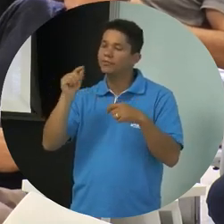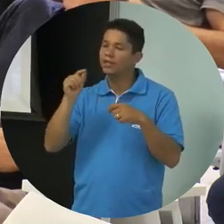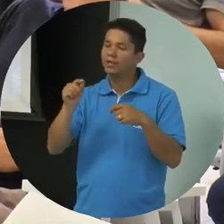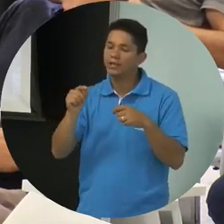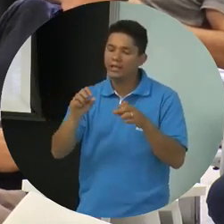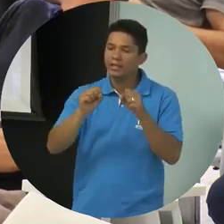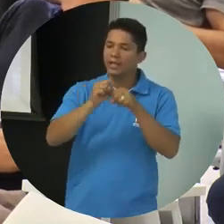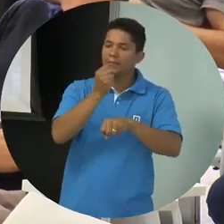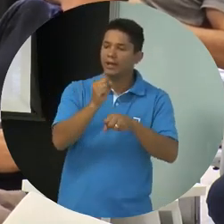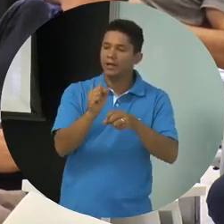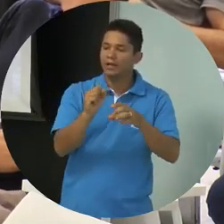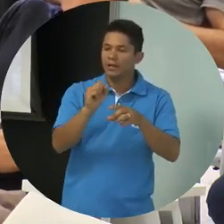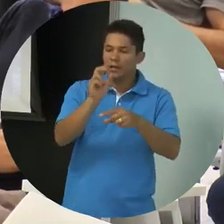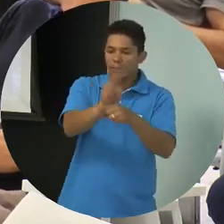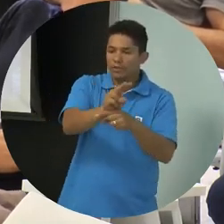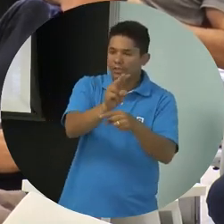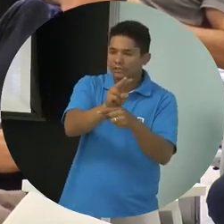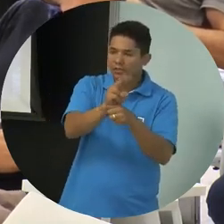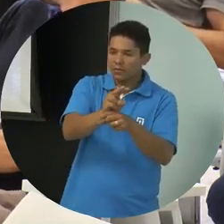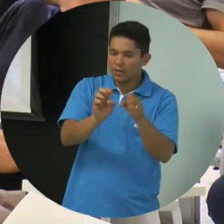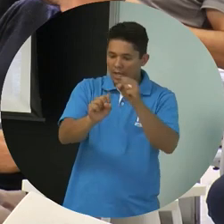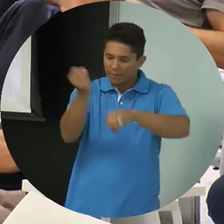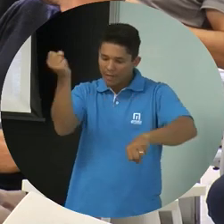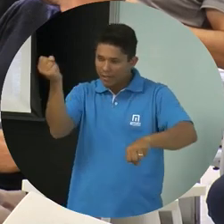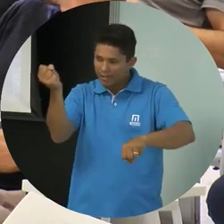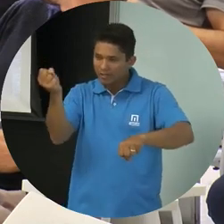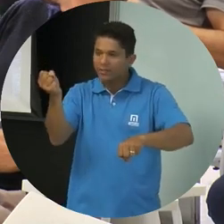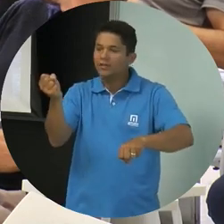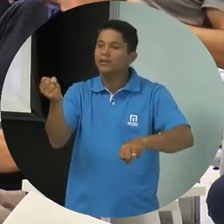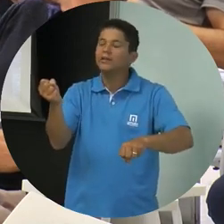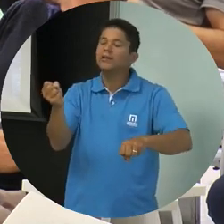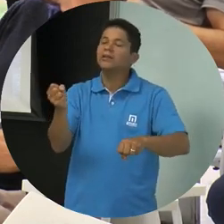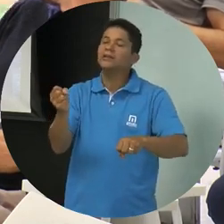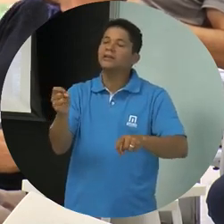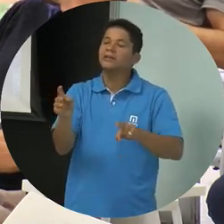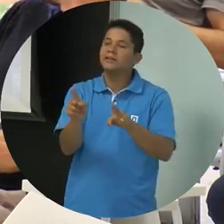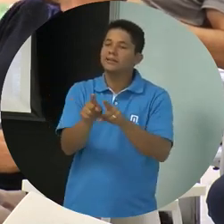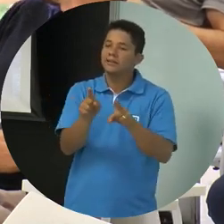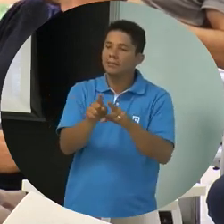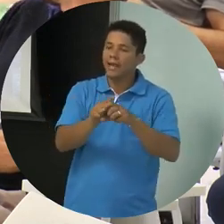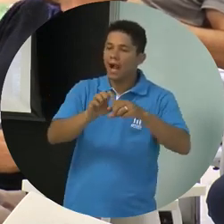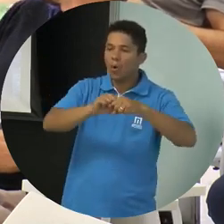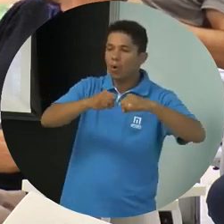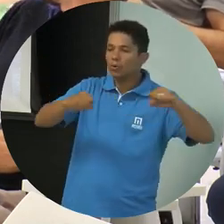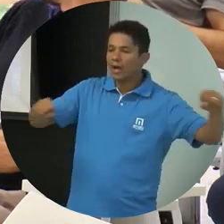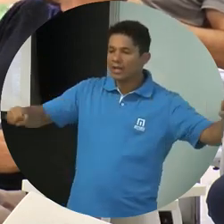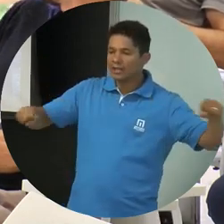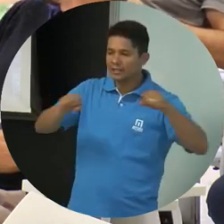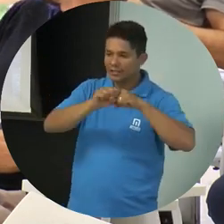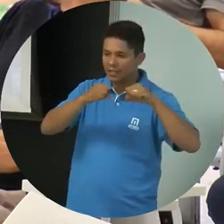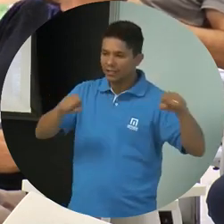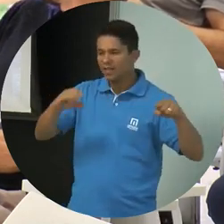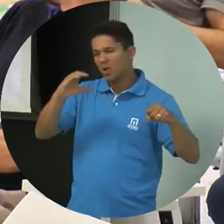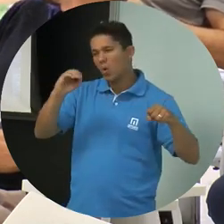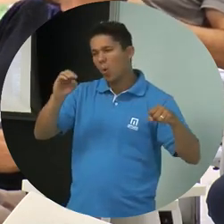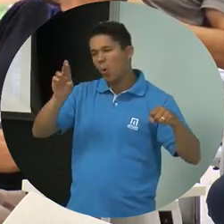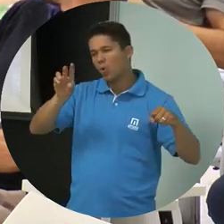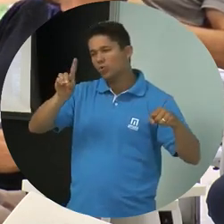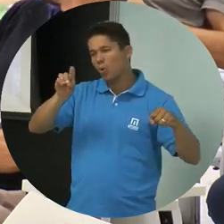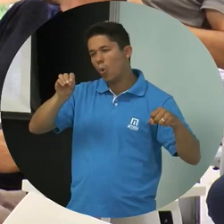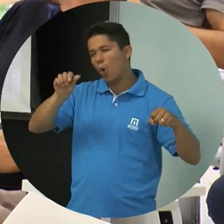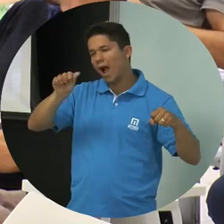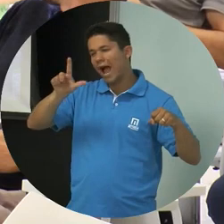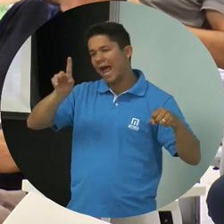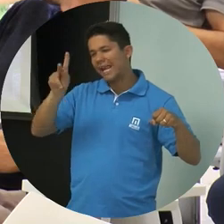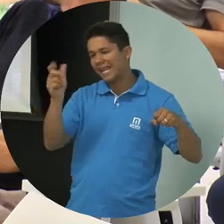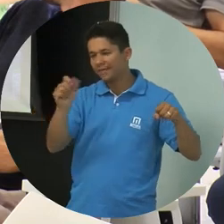né, da cordoalha. E a gente fez ela manualmente, precisava ter